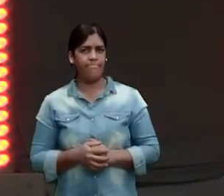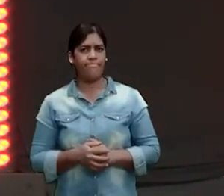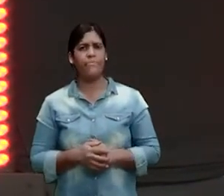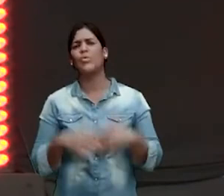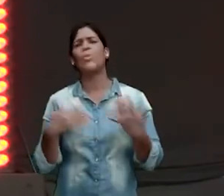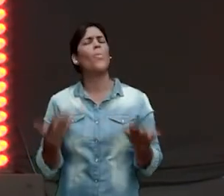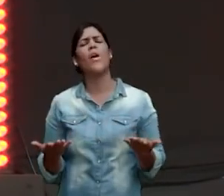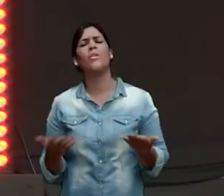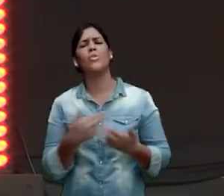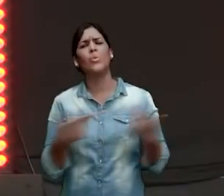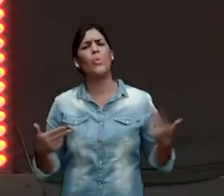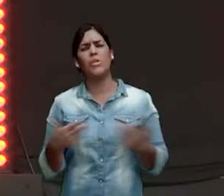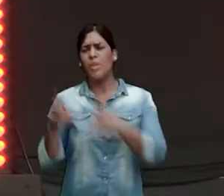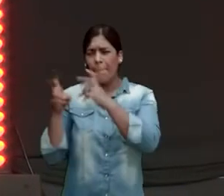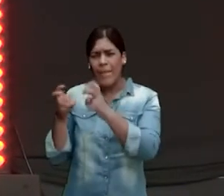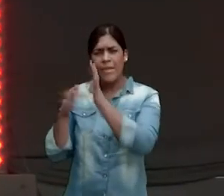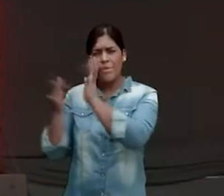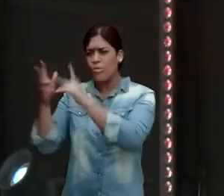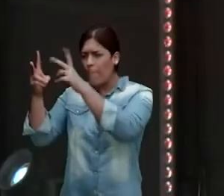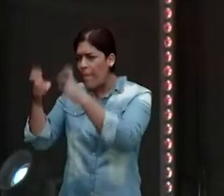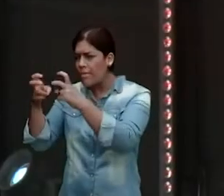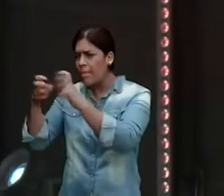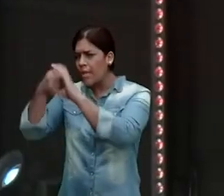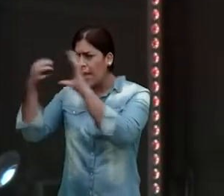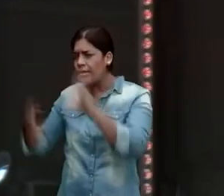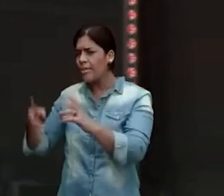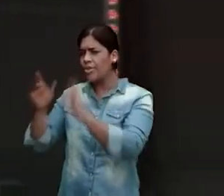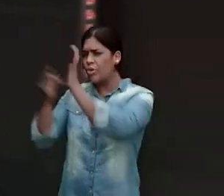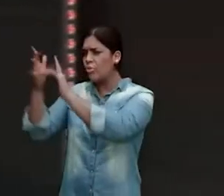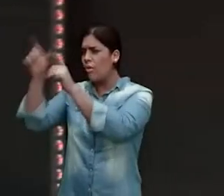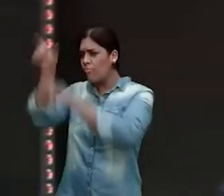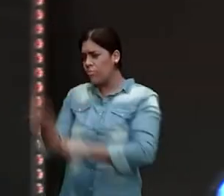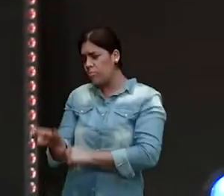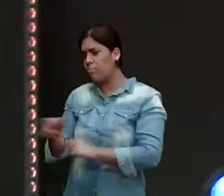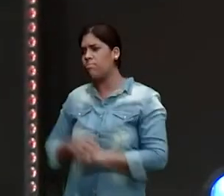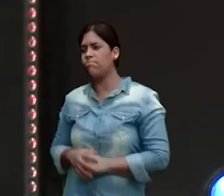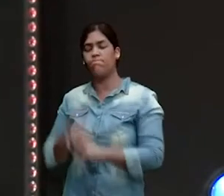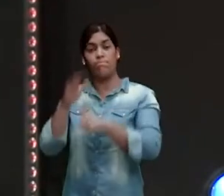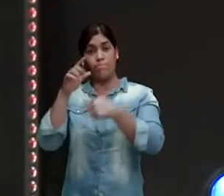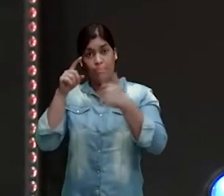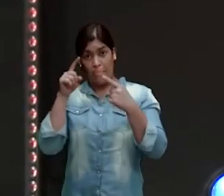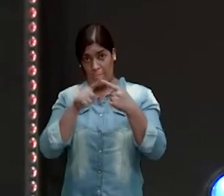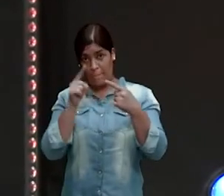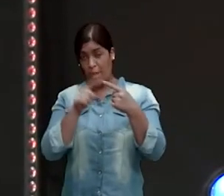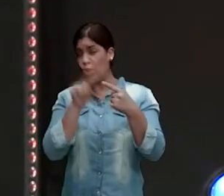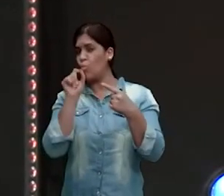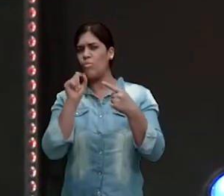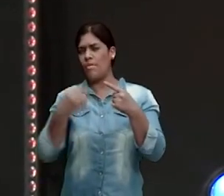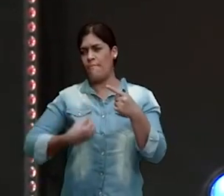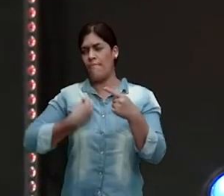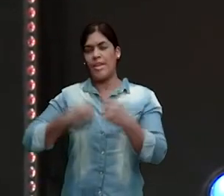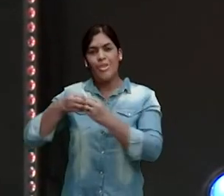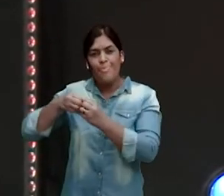e quais são as coisas que a gente vem Jesus três coisas o primeiro a gente vê uma vida